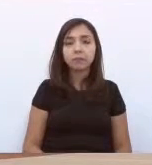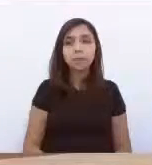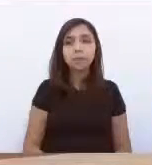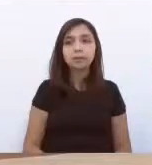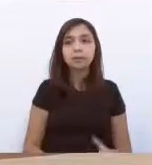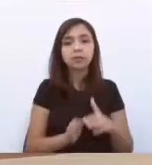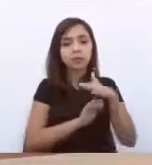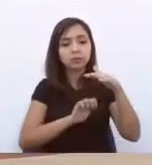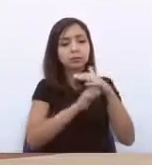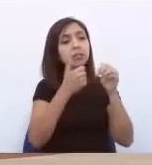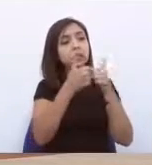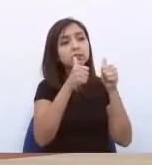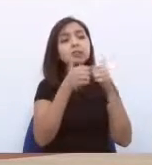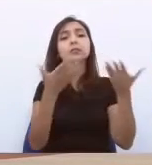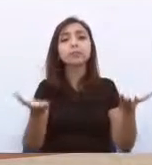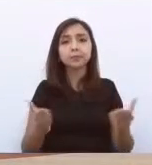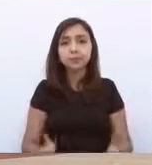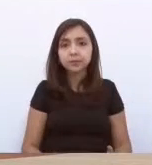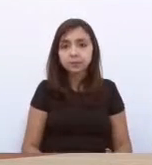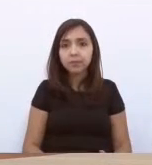E essas empresas de ônibus?